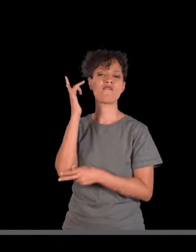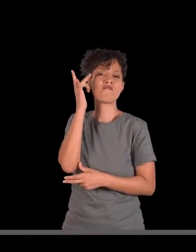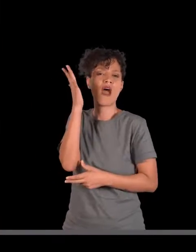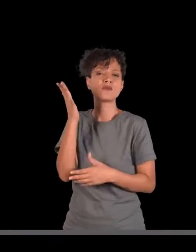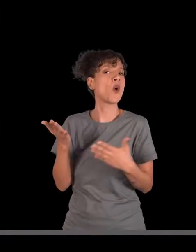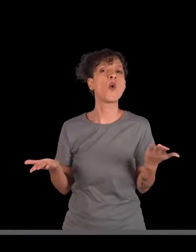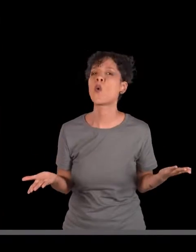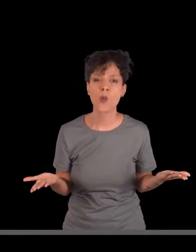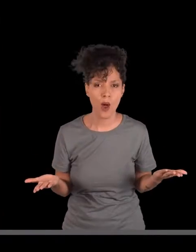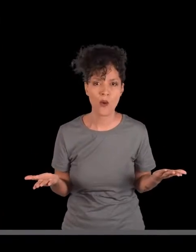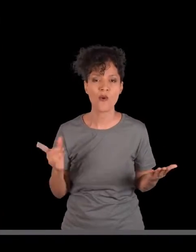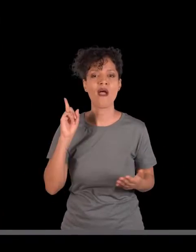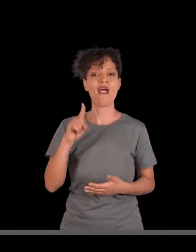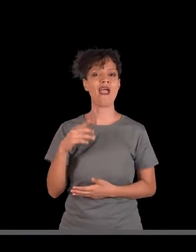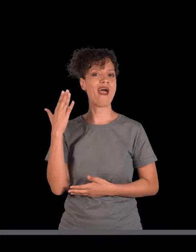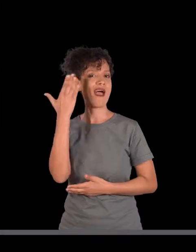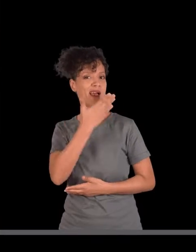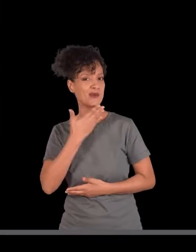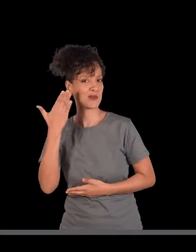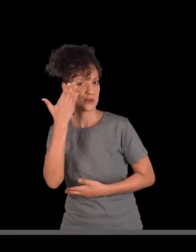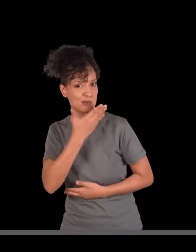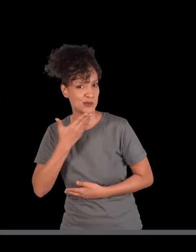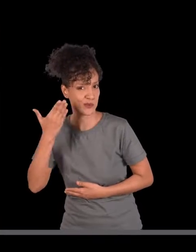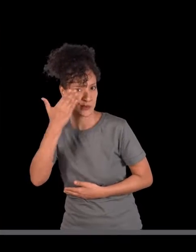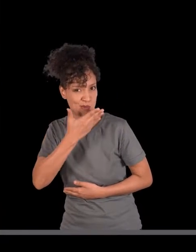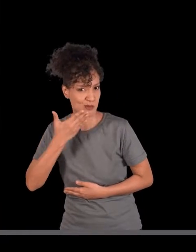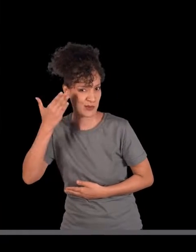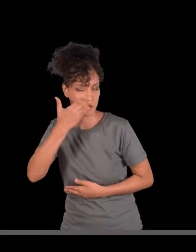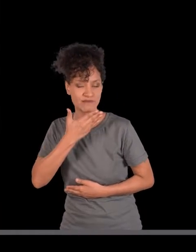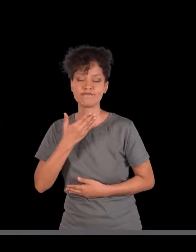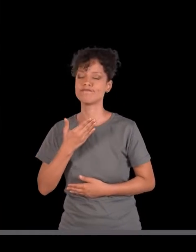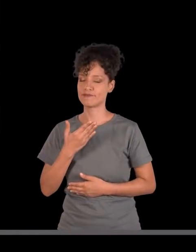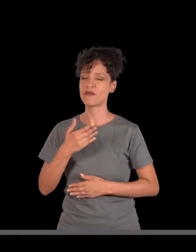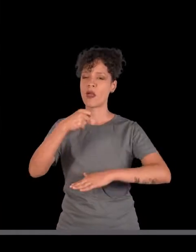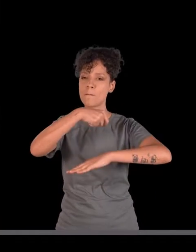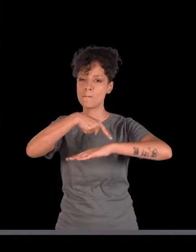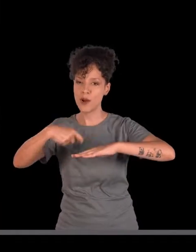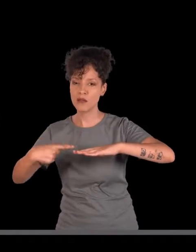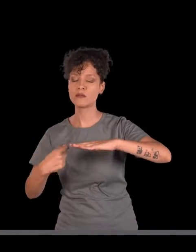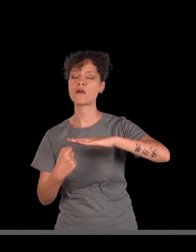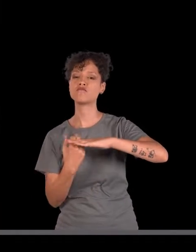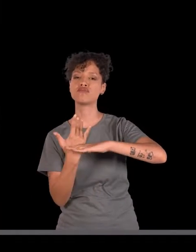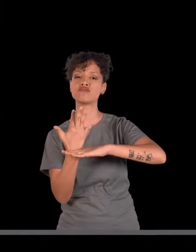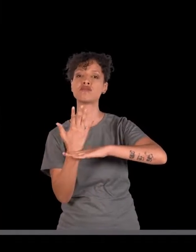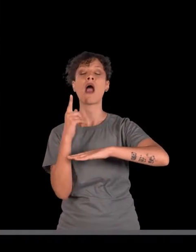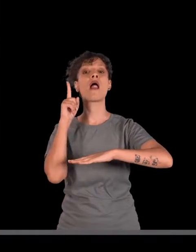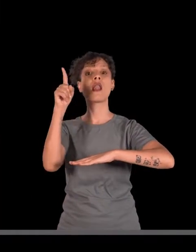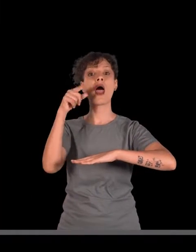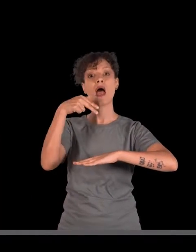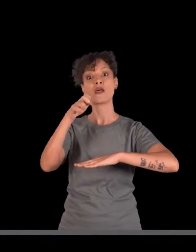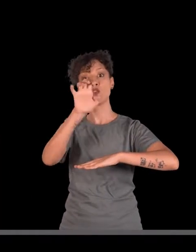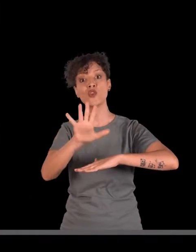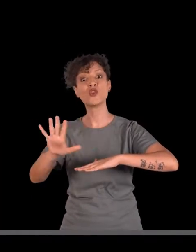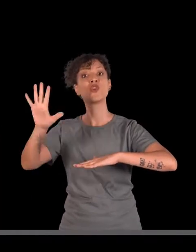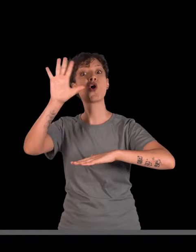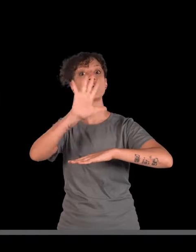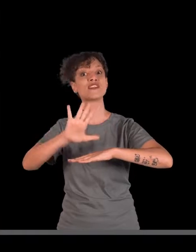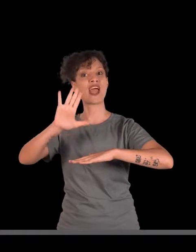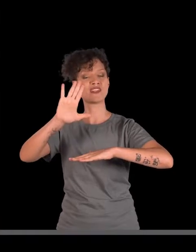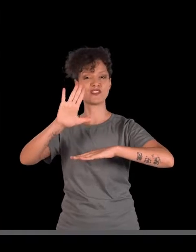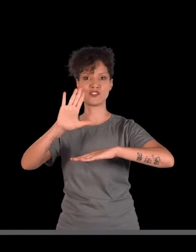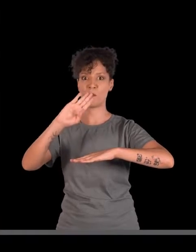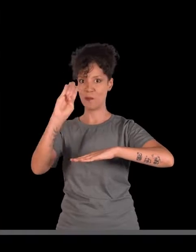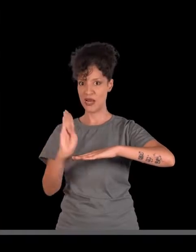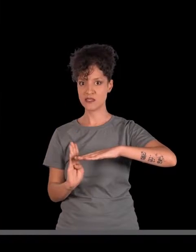muita facilidade, que no caso vai ser o açúcar. Vai ser muito produzido no Nordeste brasileiro, no litoral